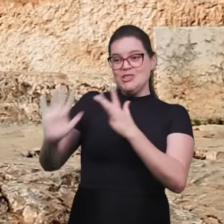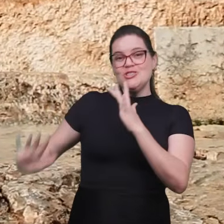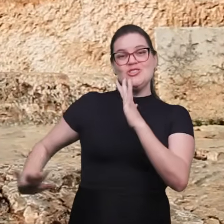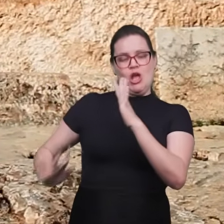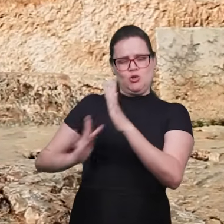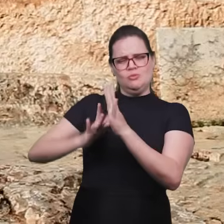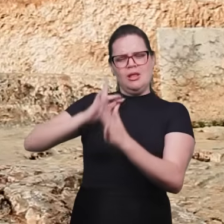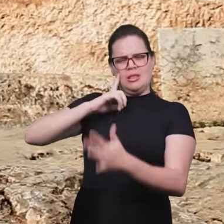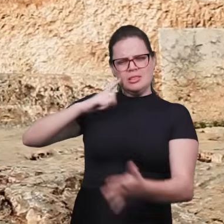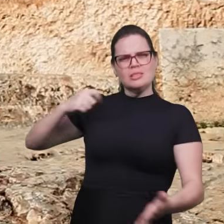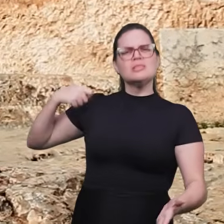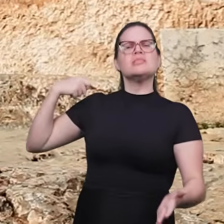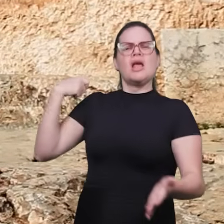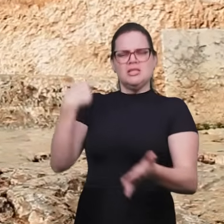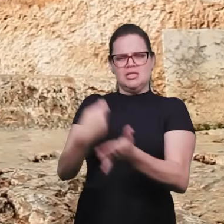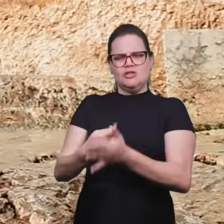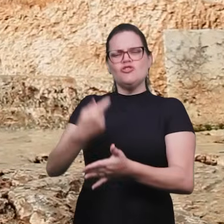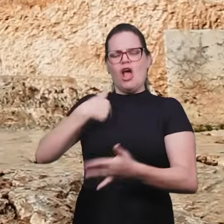Escolheu e